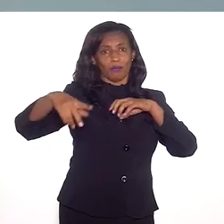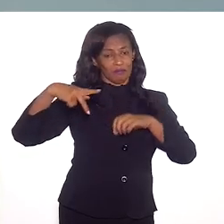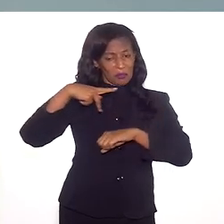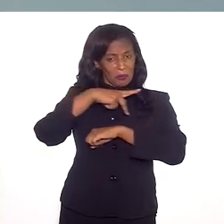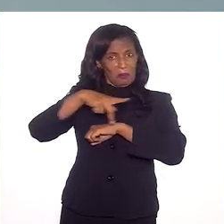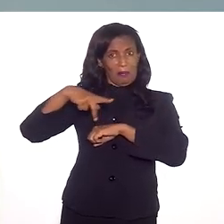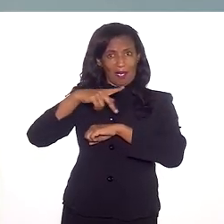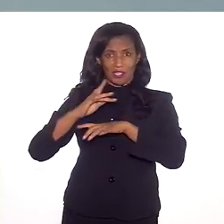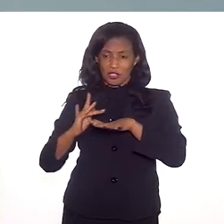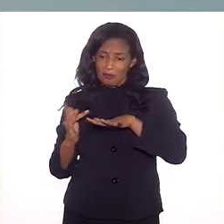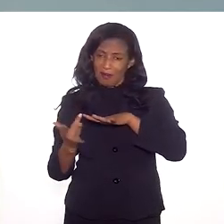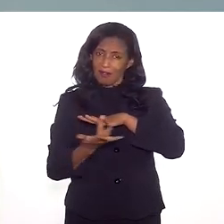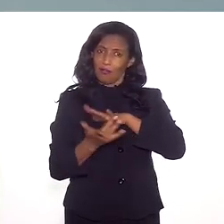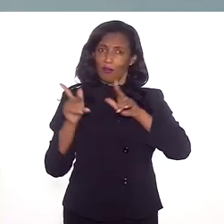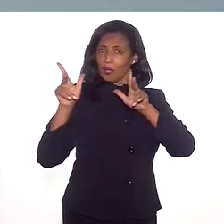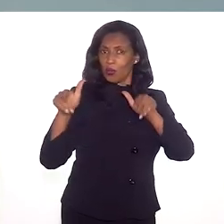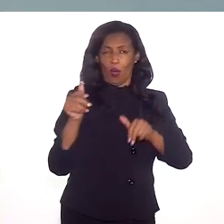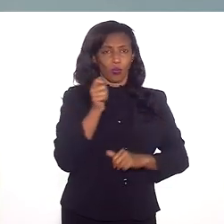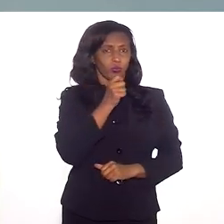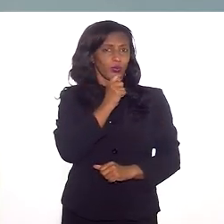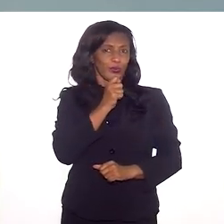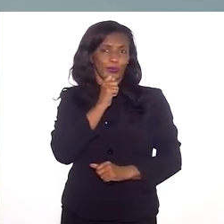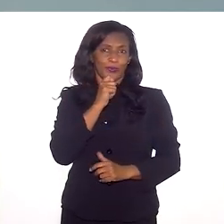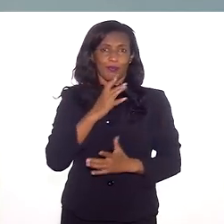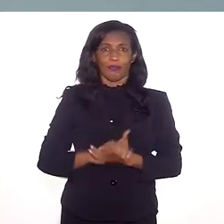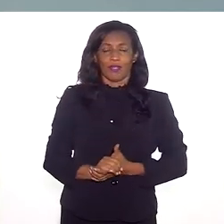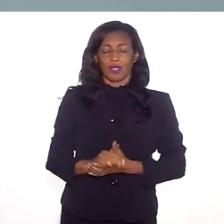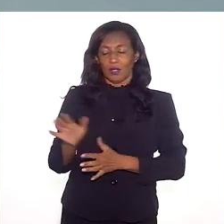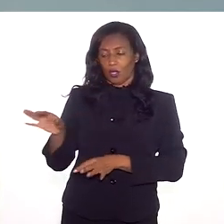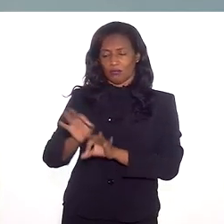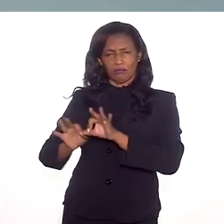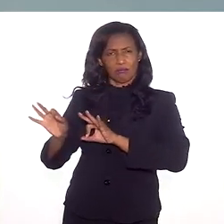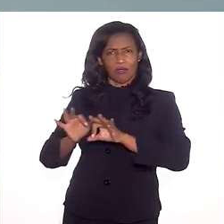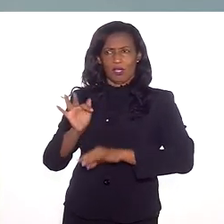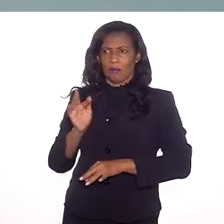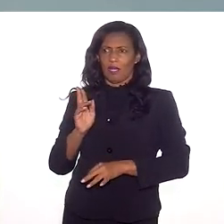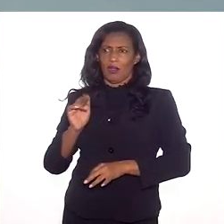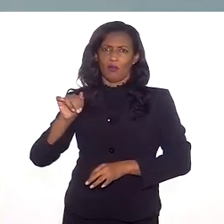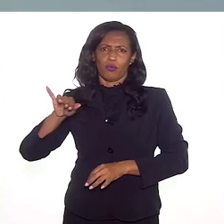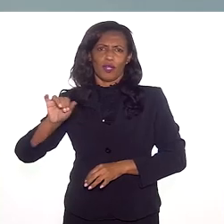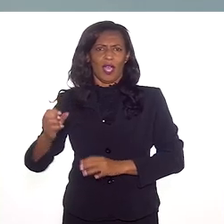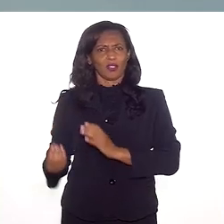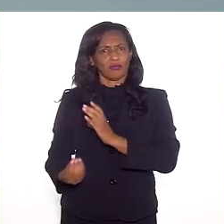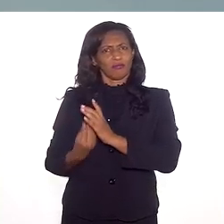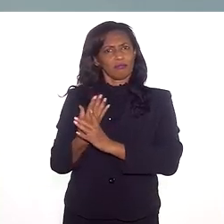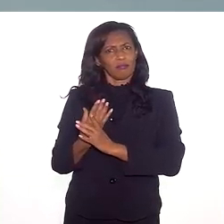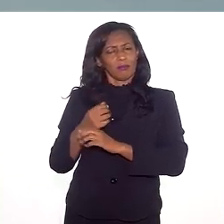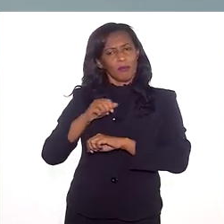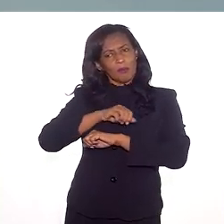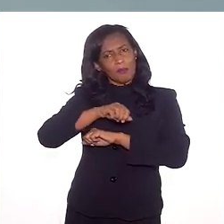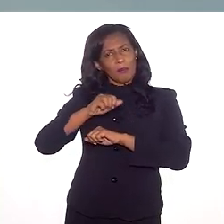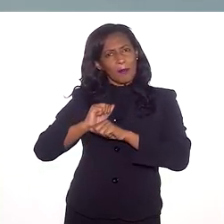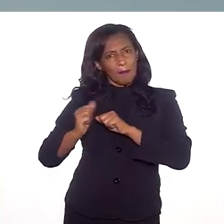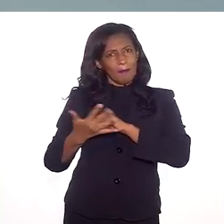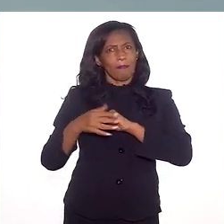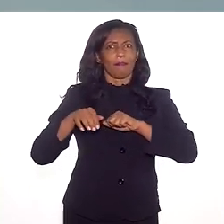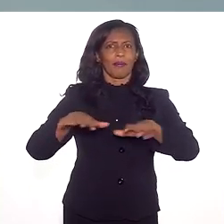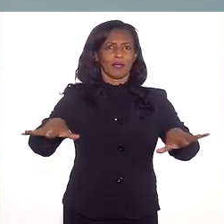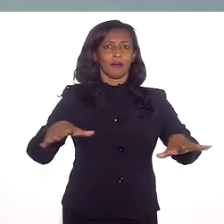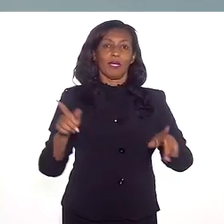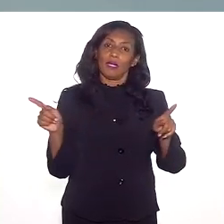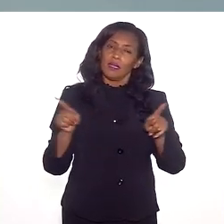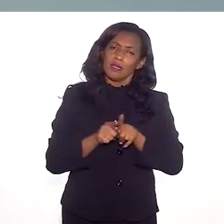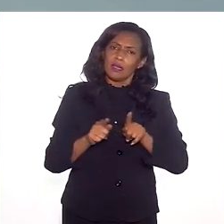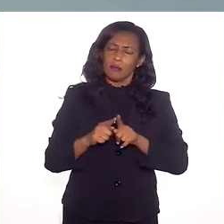país plataforma igual. Isso foi feito pela Funarj em função da pandemia. E em função disso,